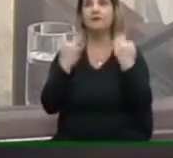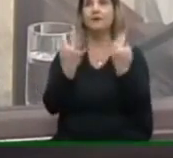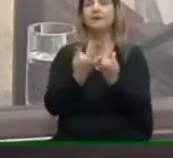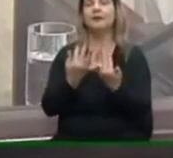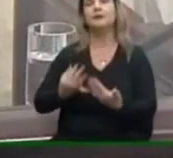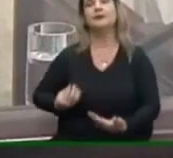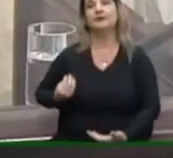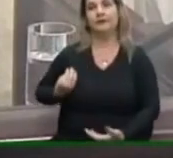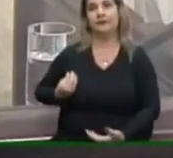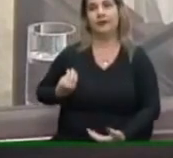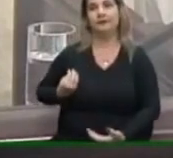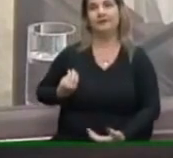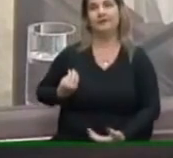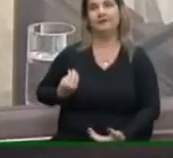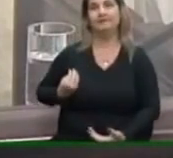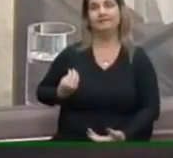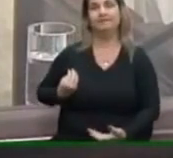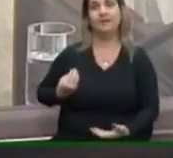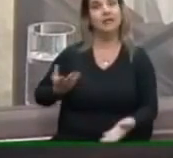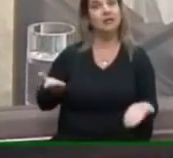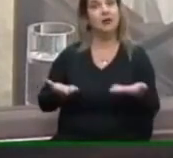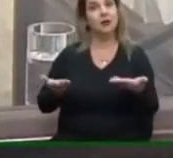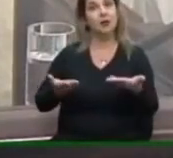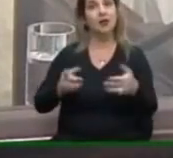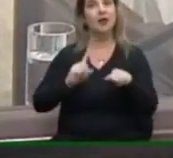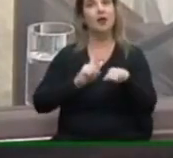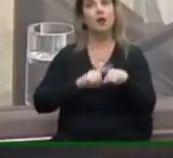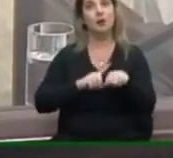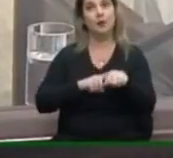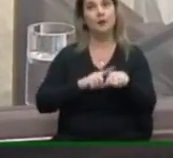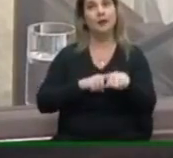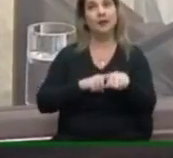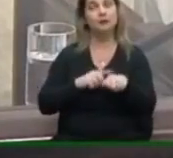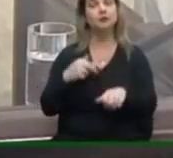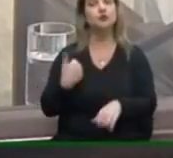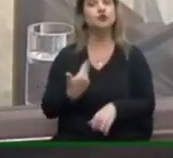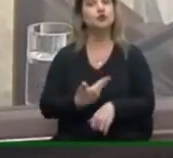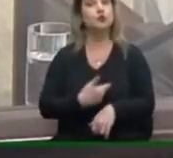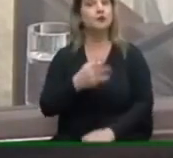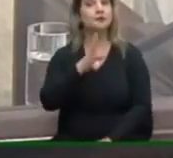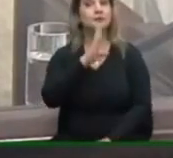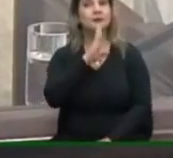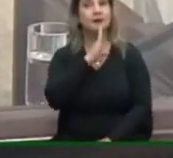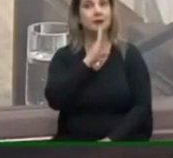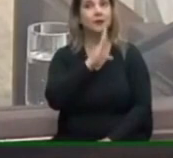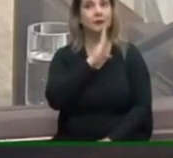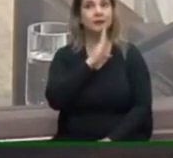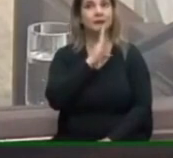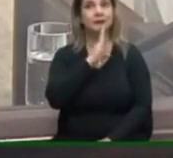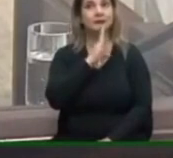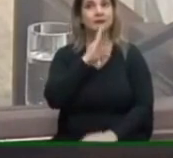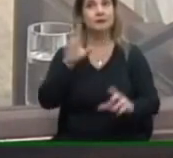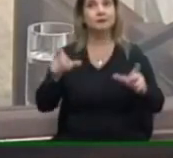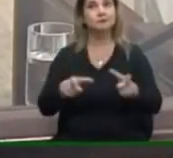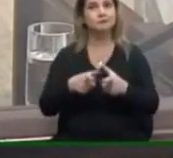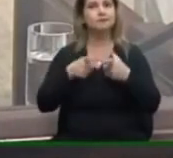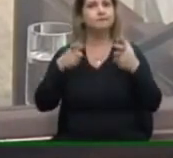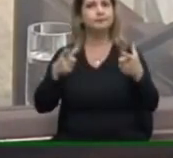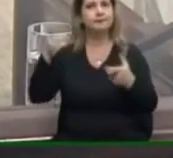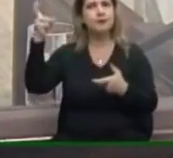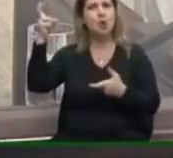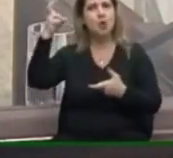e essa chegar do momento meus colegas Deputados de nós reconhecemos a grandeza